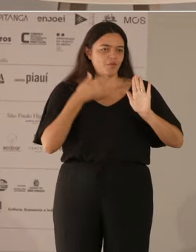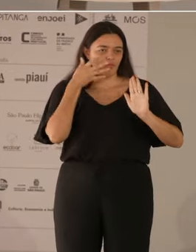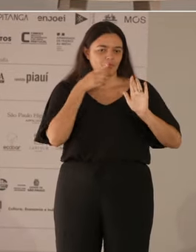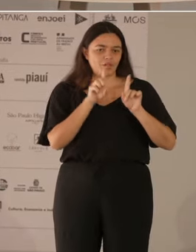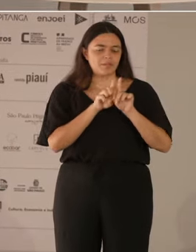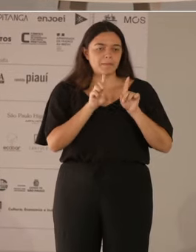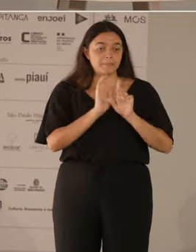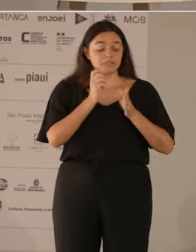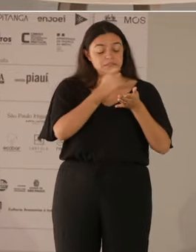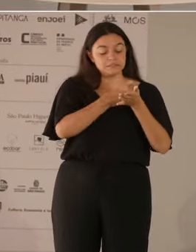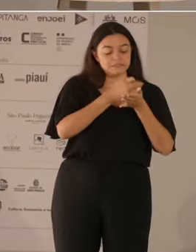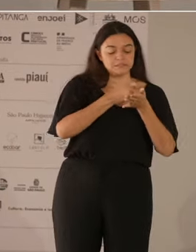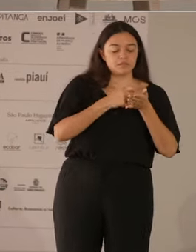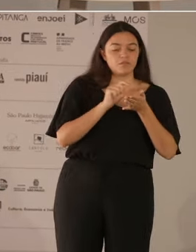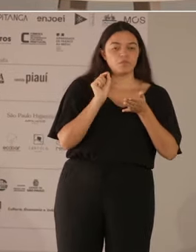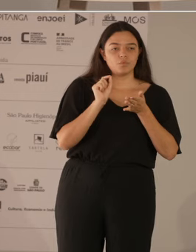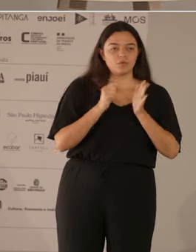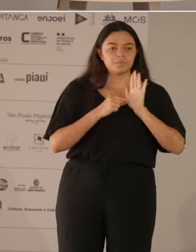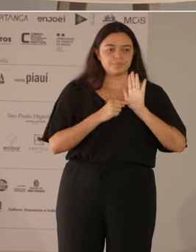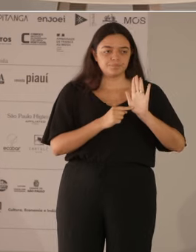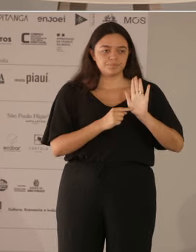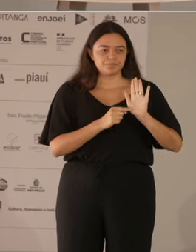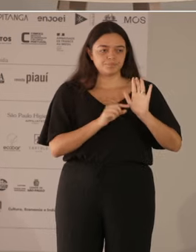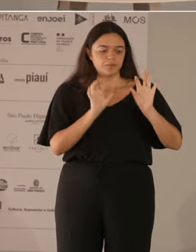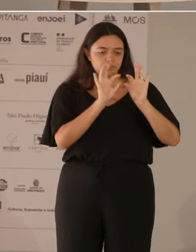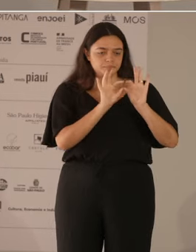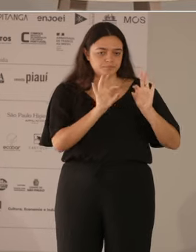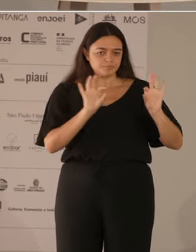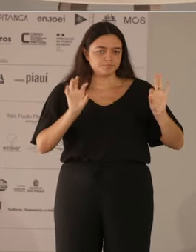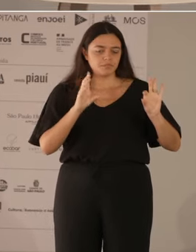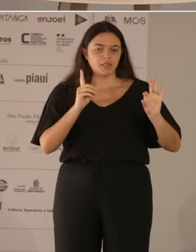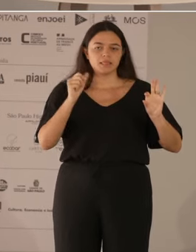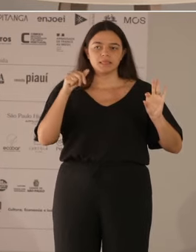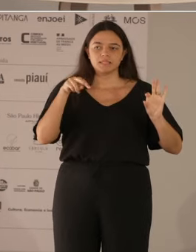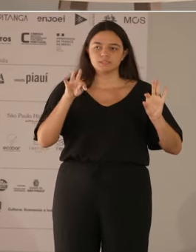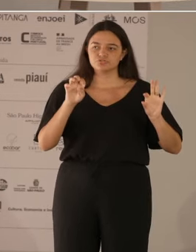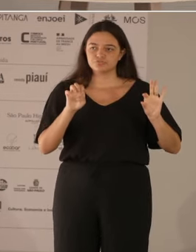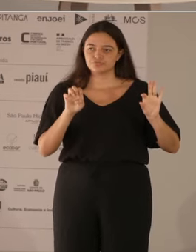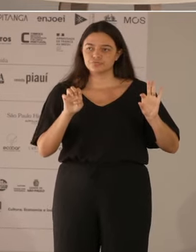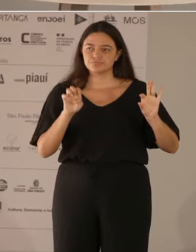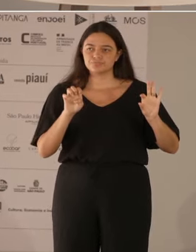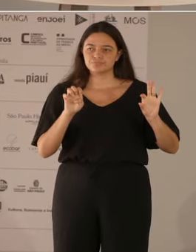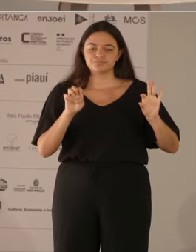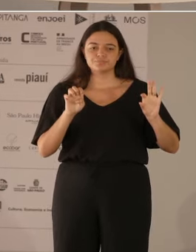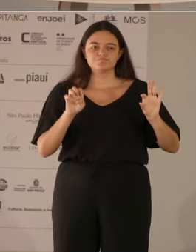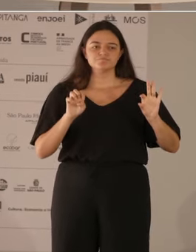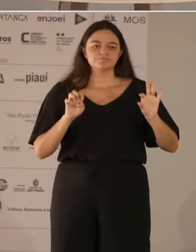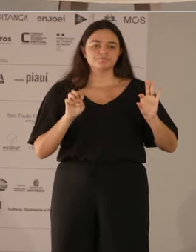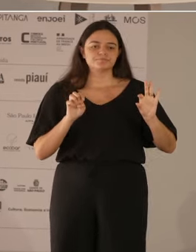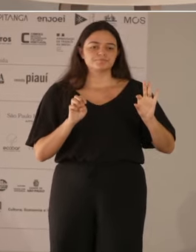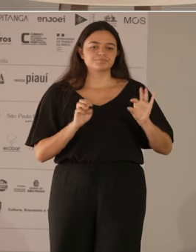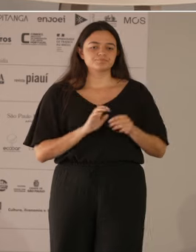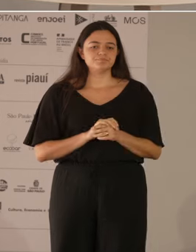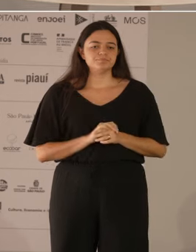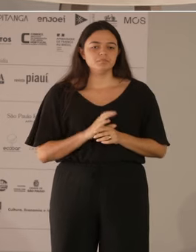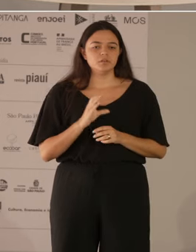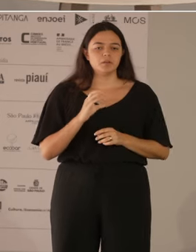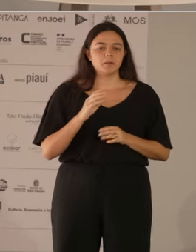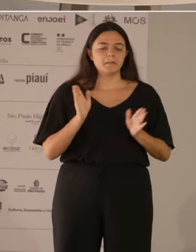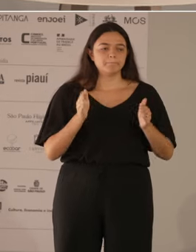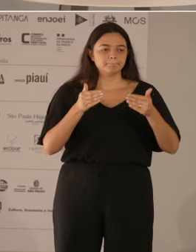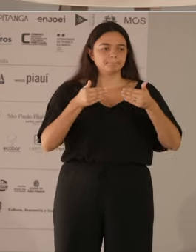ela escreveu assim, ela pegou, né, uma citação do Dante, da Divina Comédia, da Porta do Inferno,